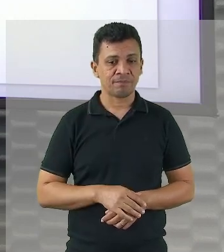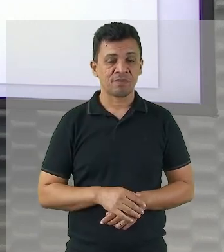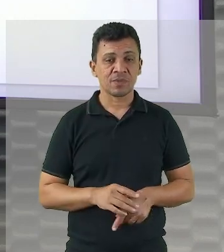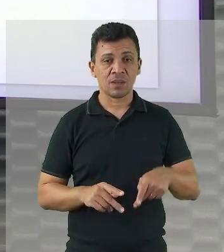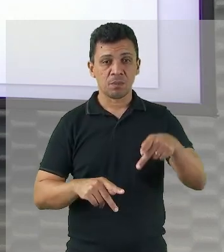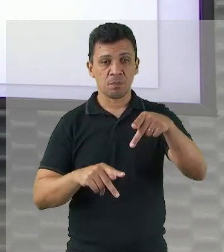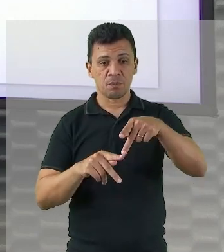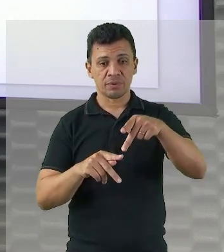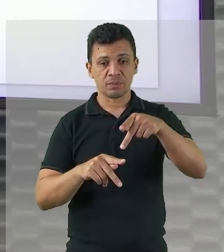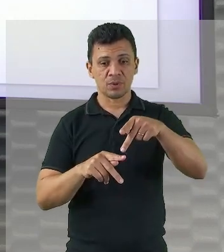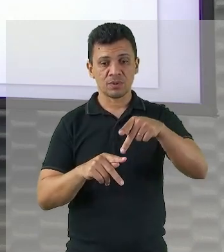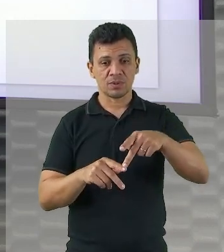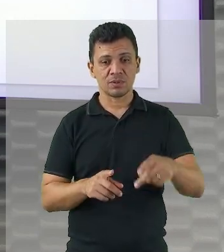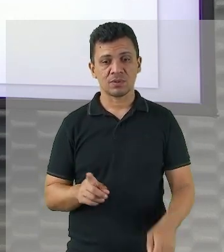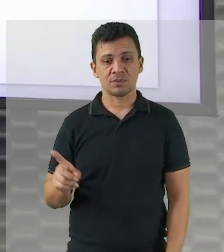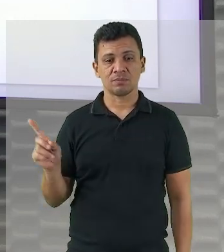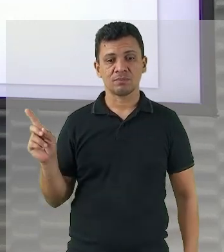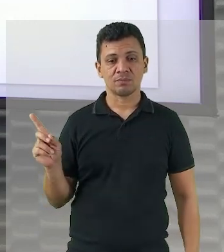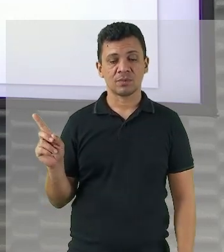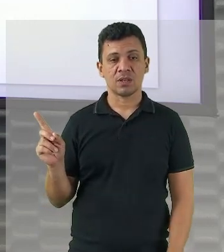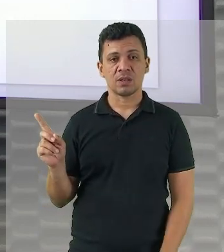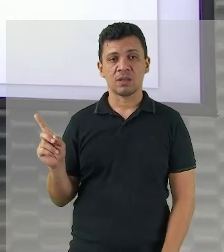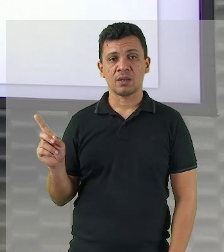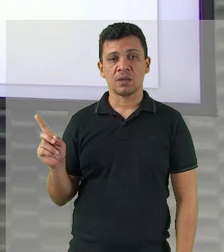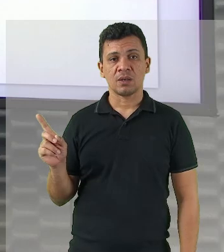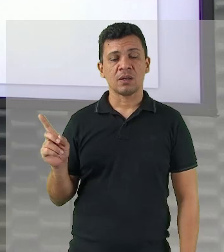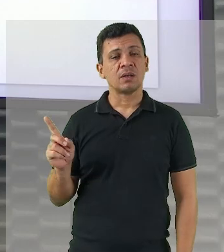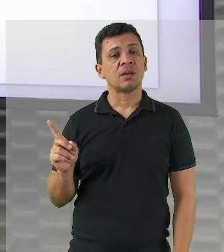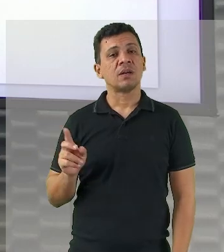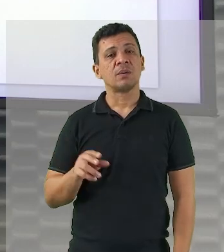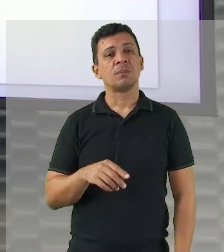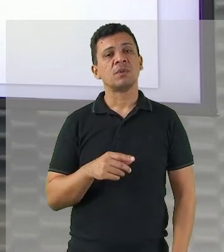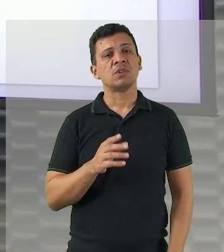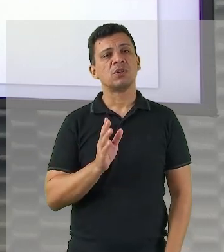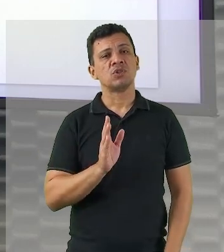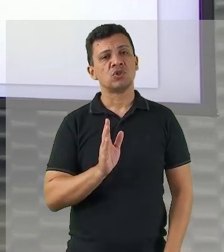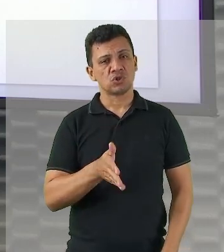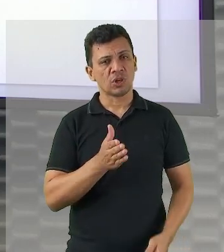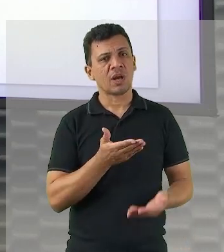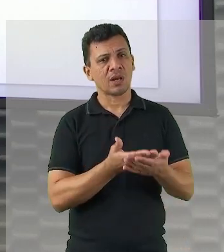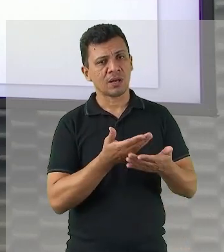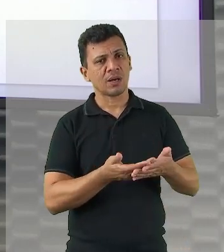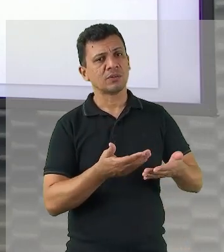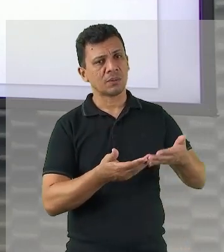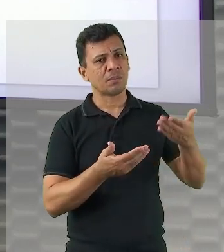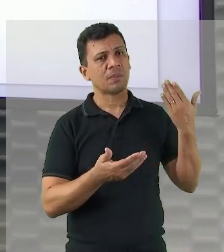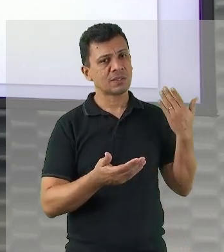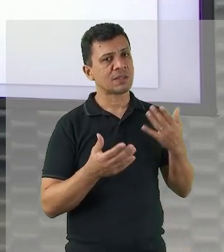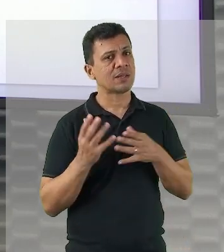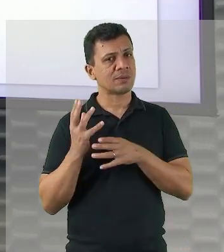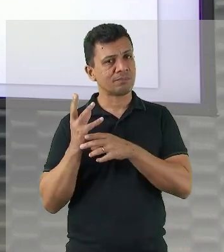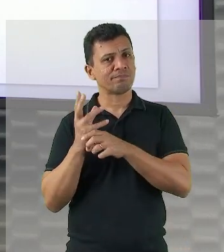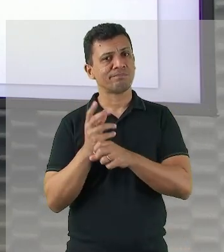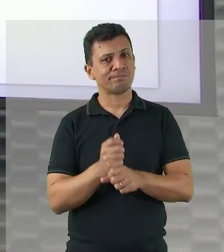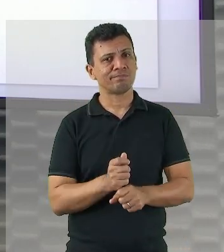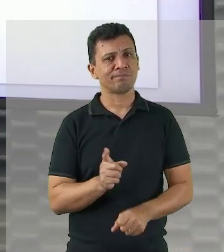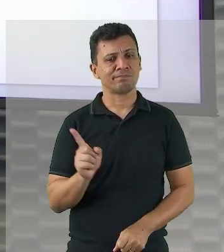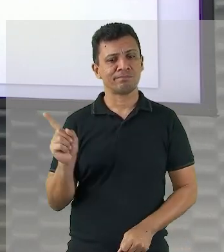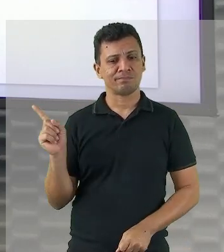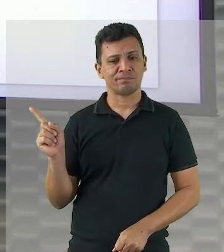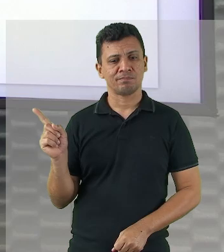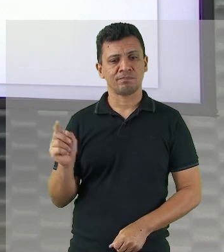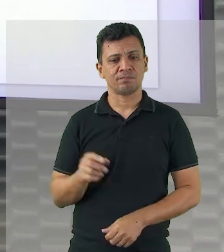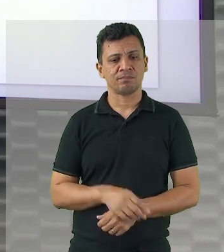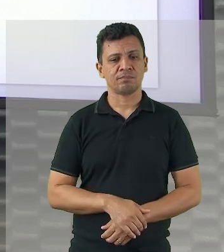Preposições. Ali eu coloquei uma review porque a gente já falou de preposições em outras aulas. Então vamos relembrar. Next